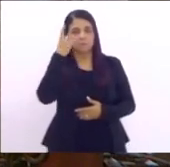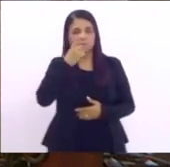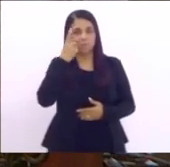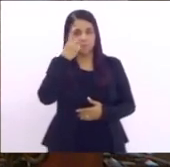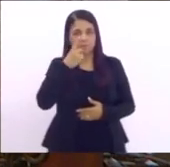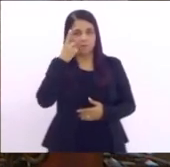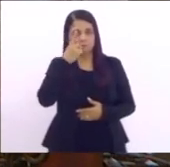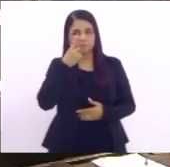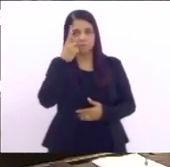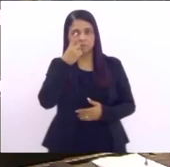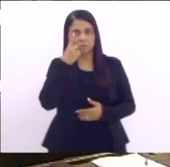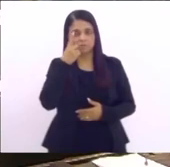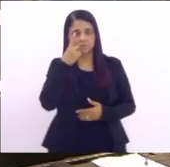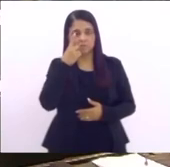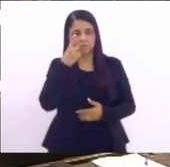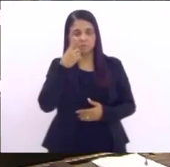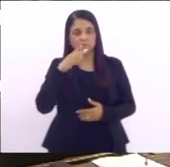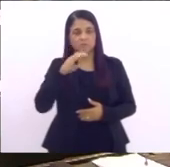Chico Machado.